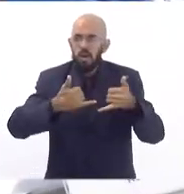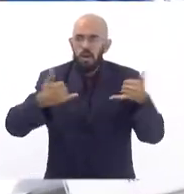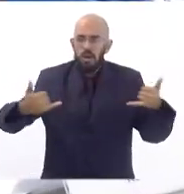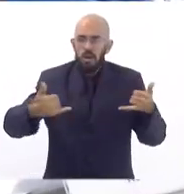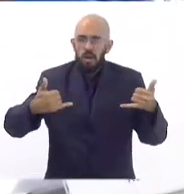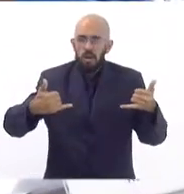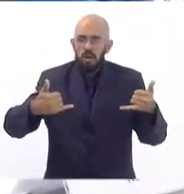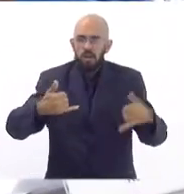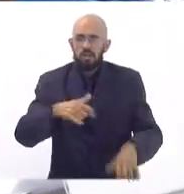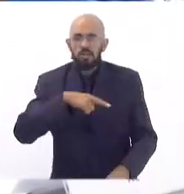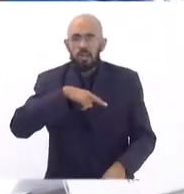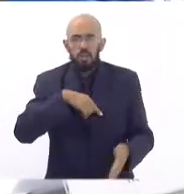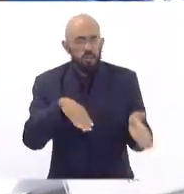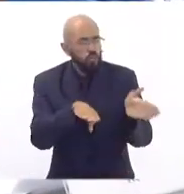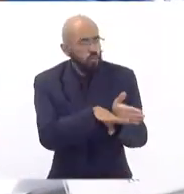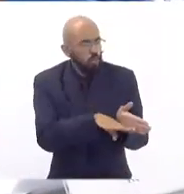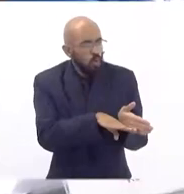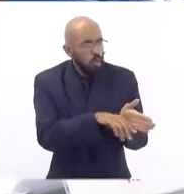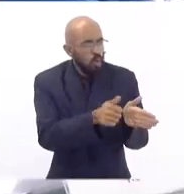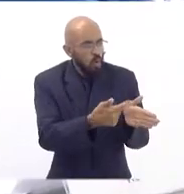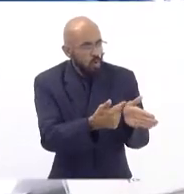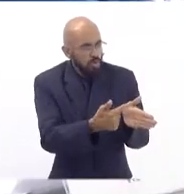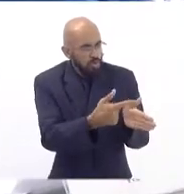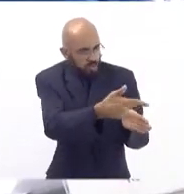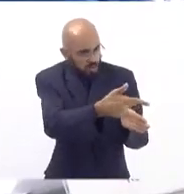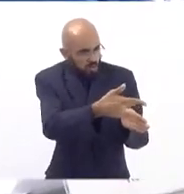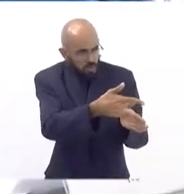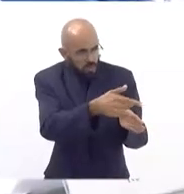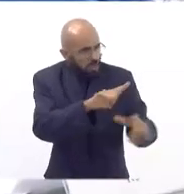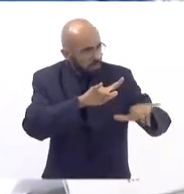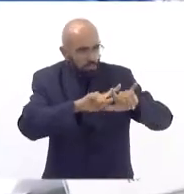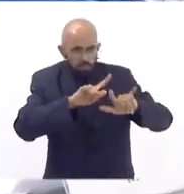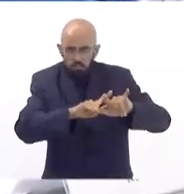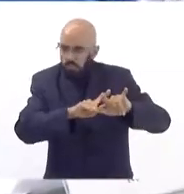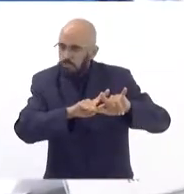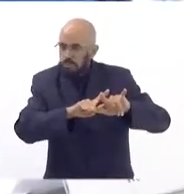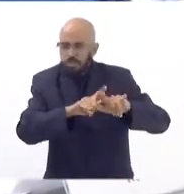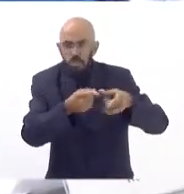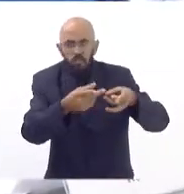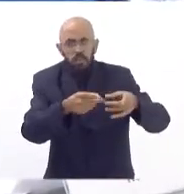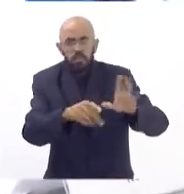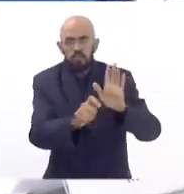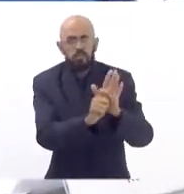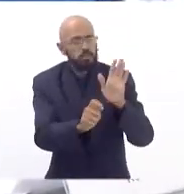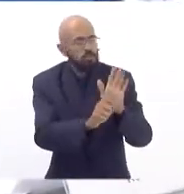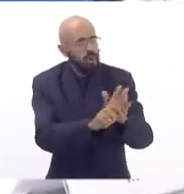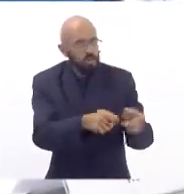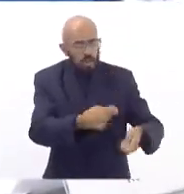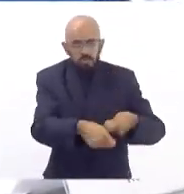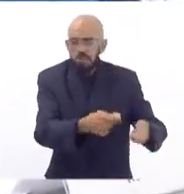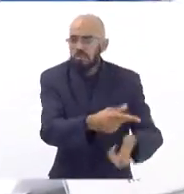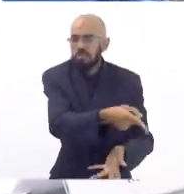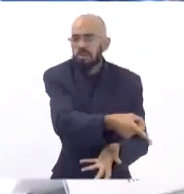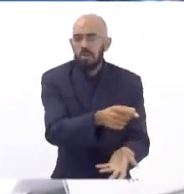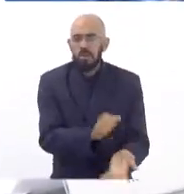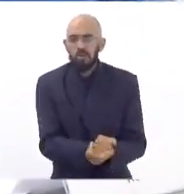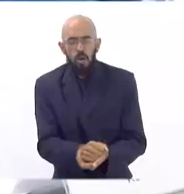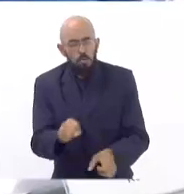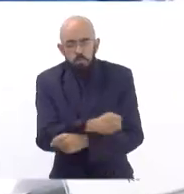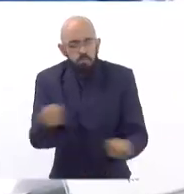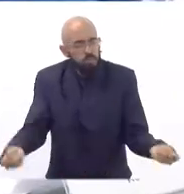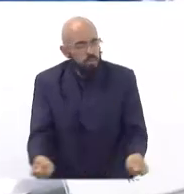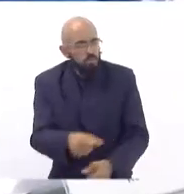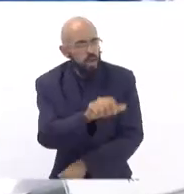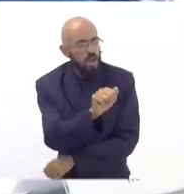são 12 Estações pela mão do narcotráfico e é que atingiu a gestante agência reguladora que tem lá um copo